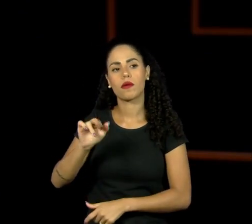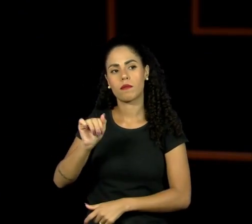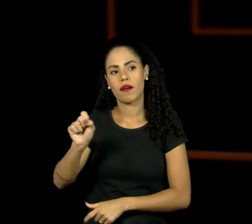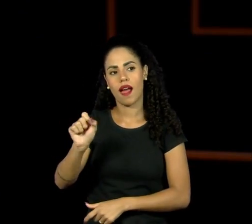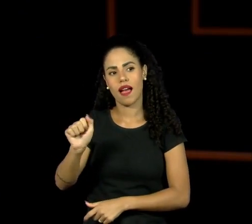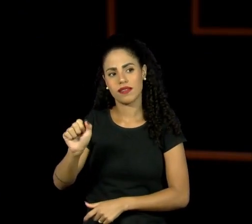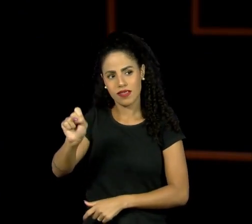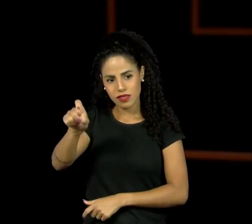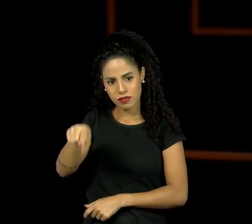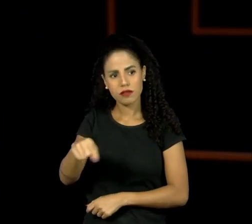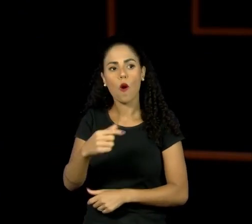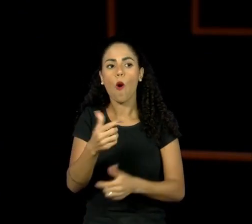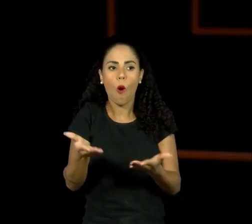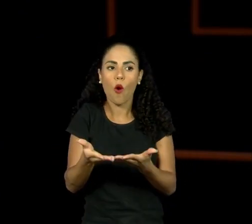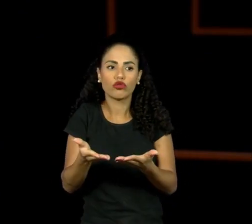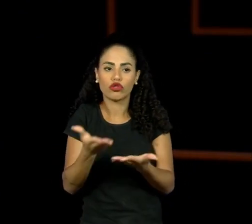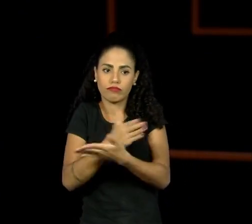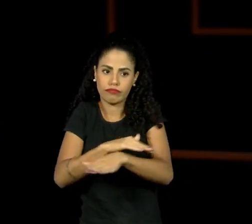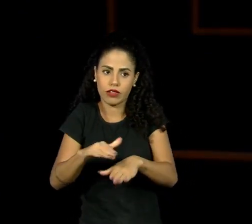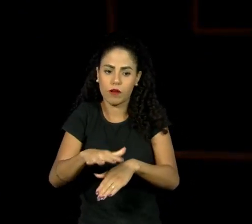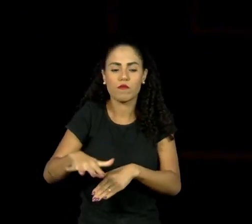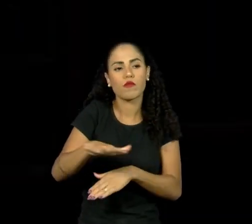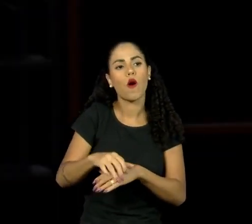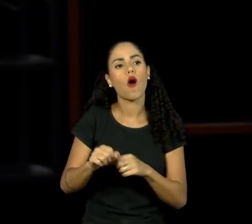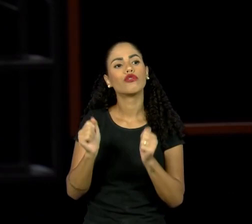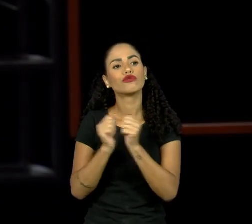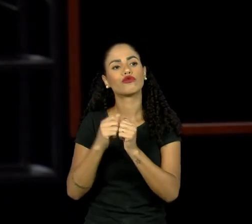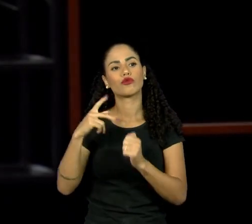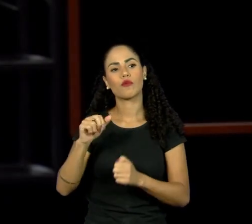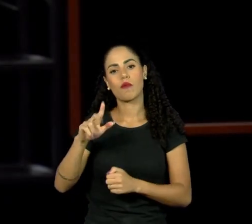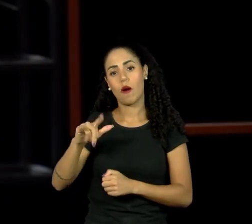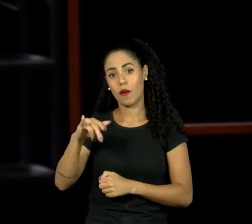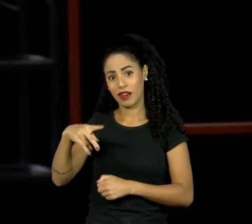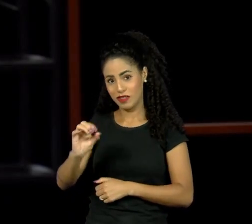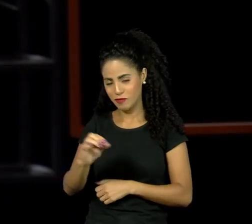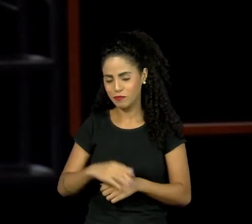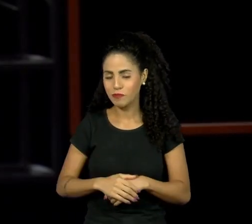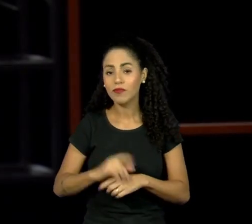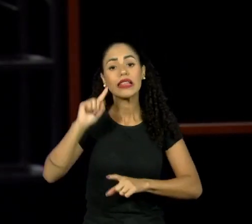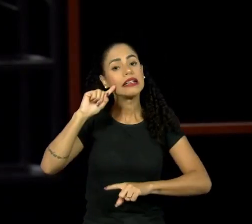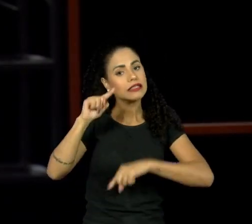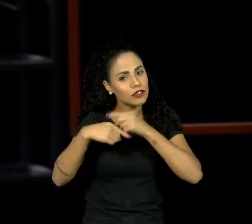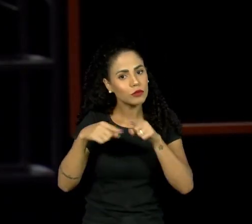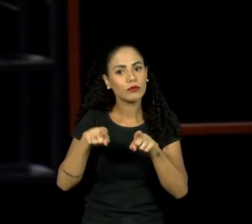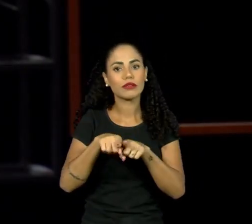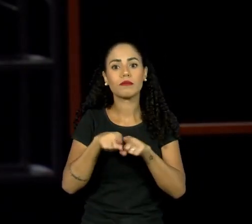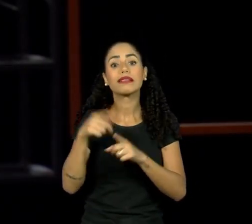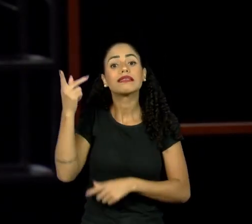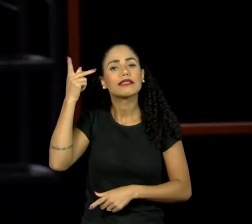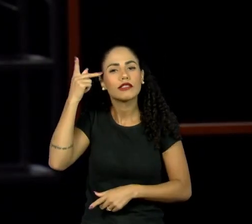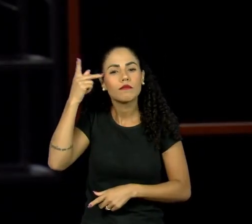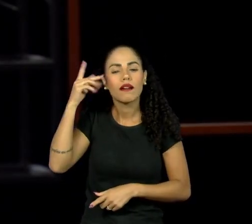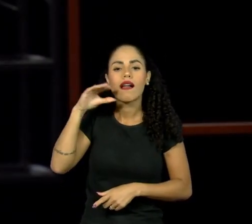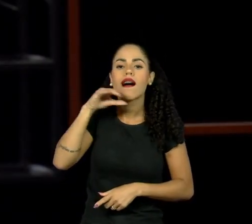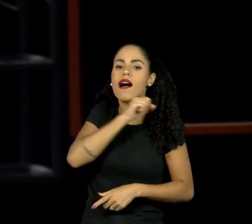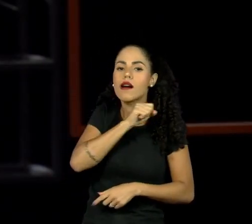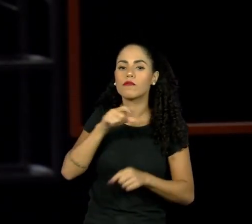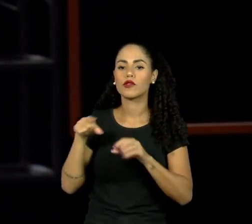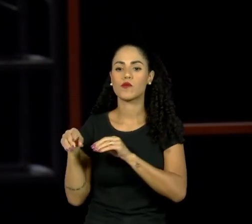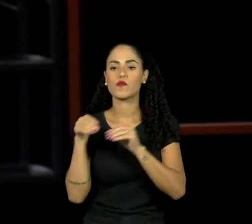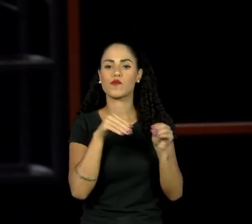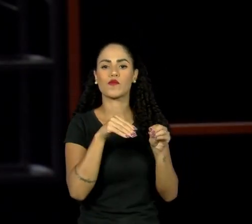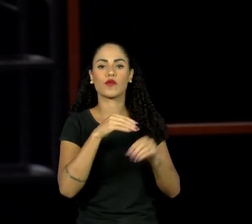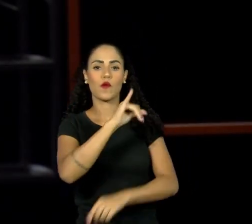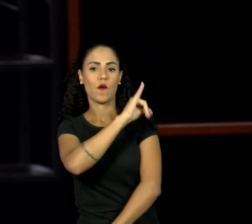E quando chegamos lá, tá Moraes, Paulinho e Galvão. Depois de uma rápida passagem por São Paulo, Baby foi para o Rio de